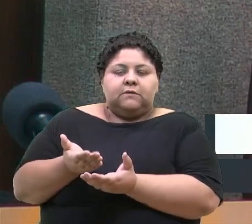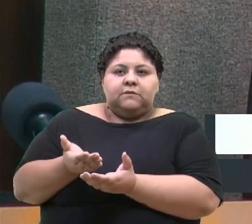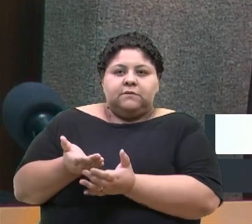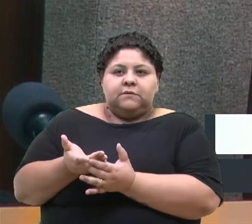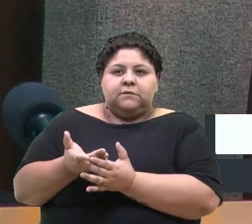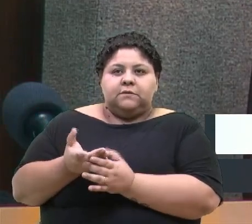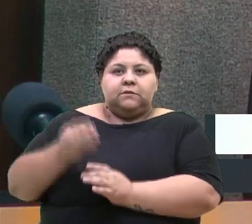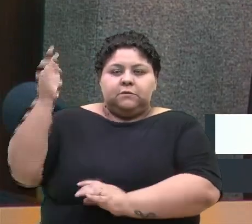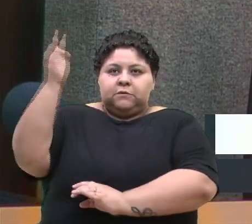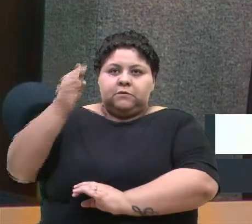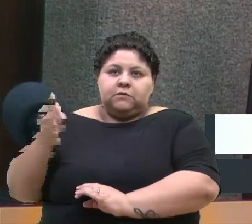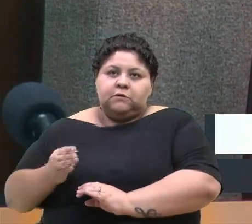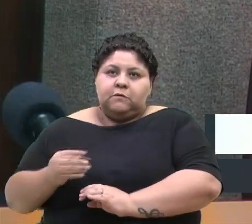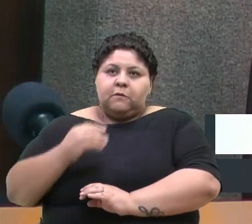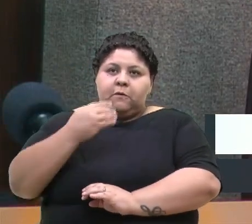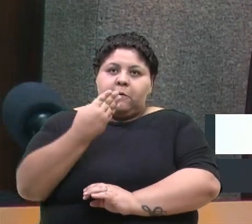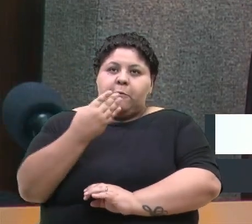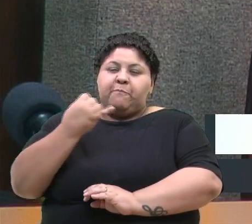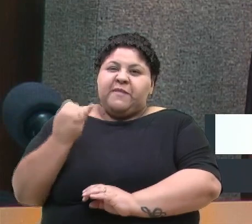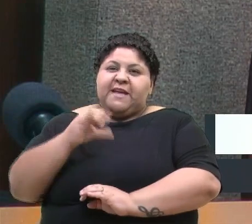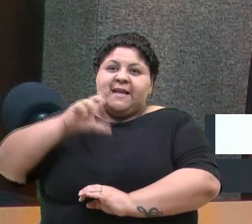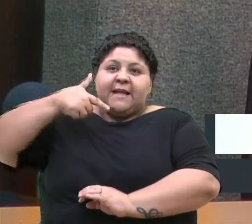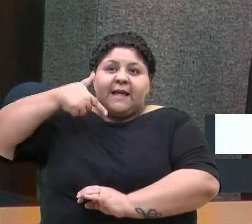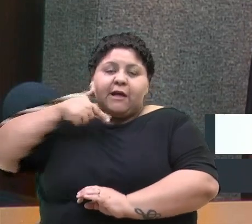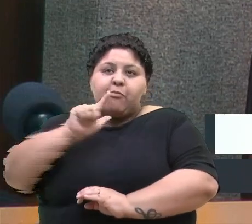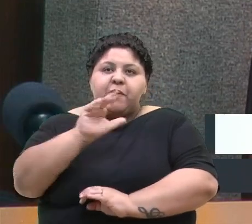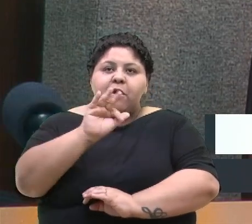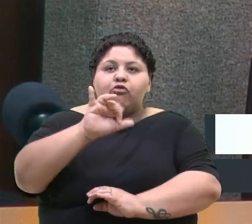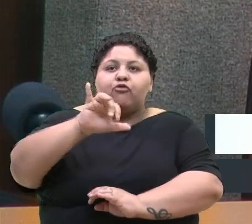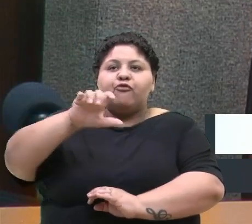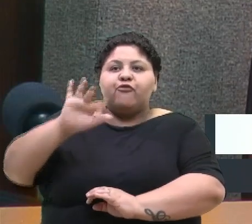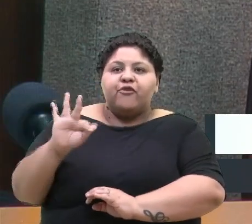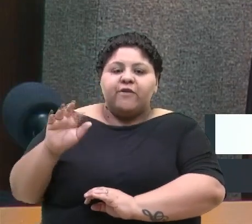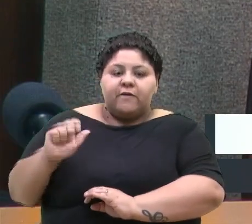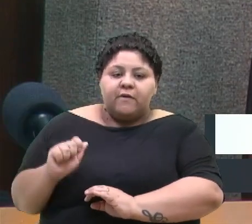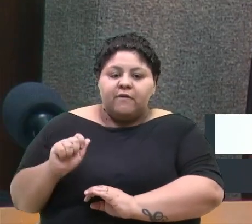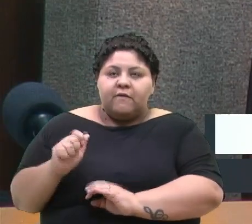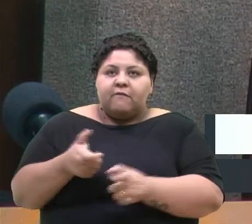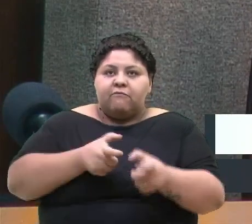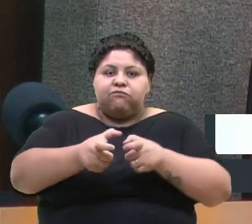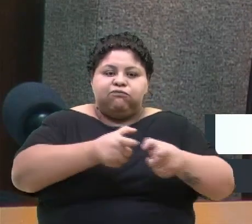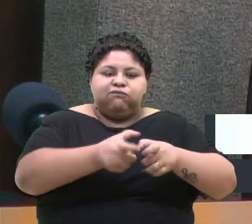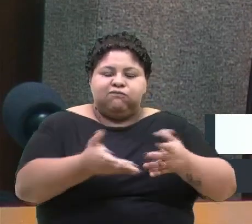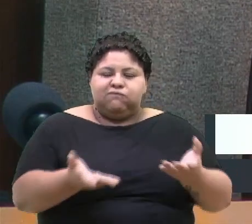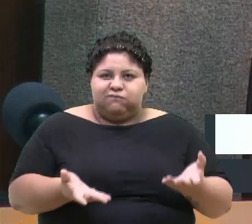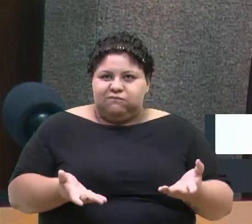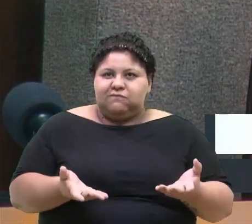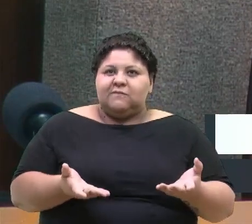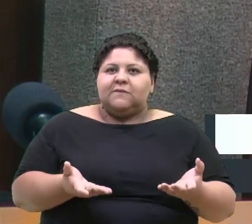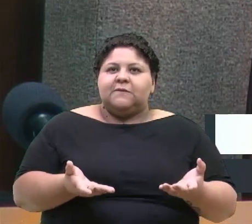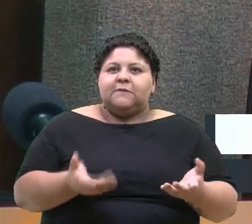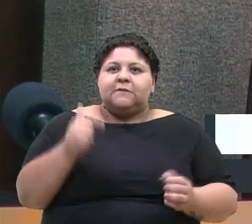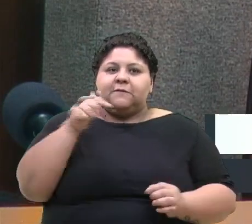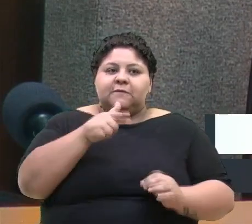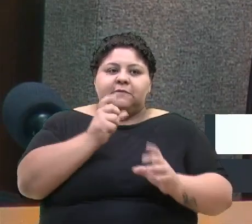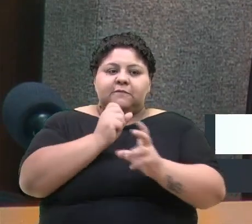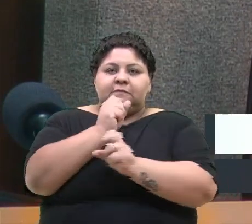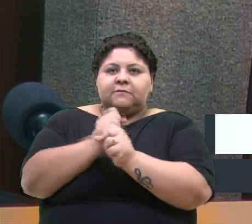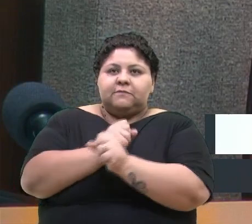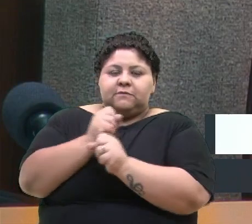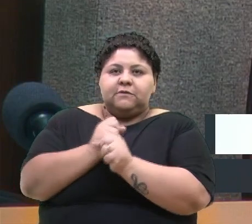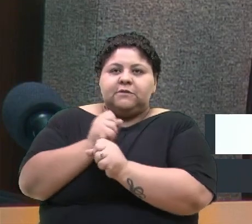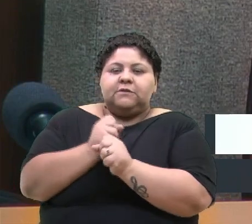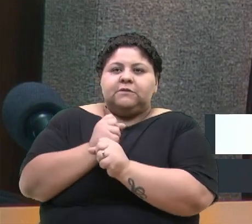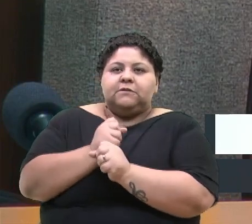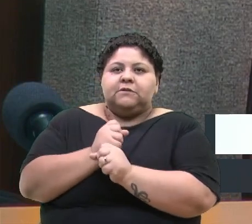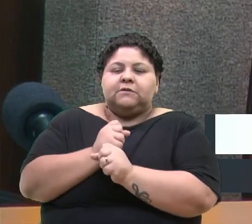é bicampeão mundial do FIFA. Sim. De videogame. Bicampeão mundial. E esse ano o Mundial FIFA foi